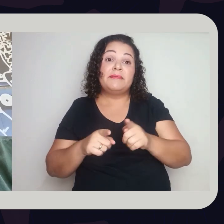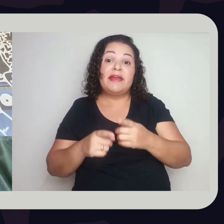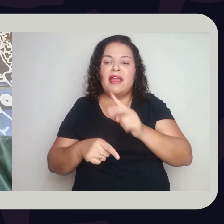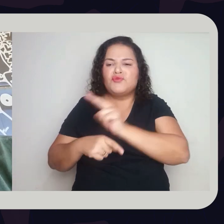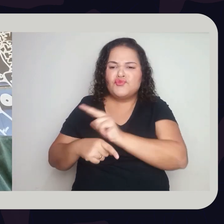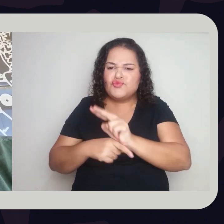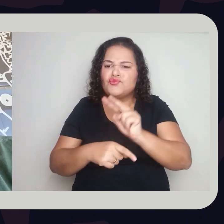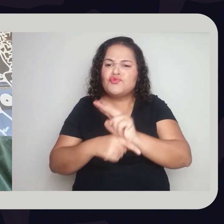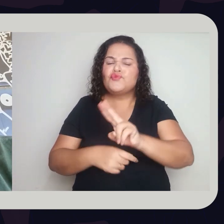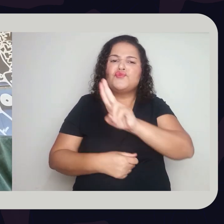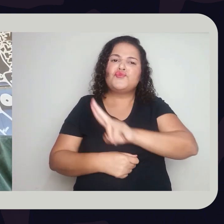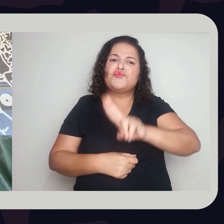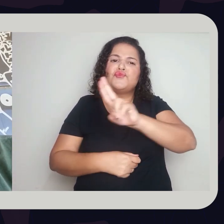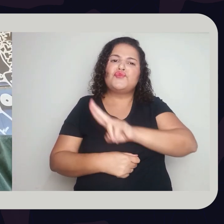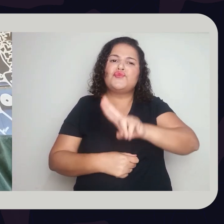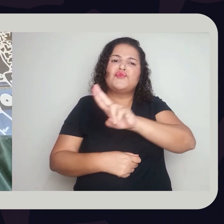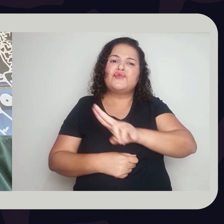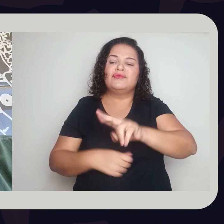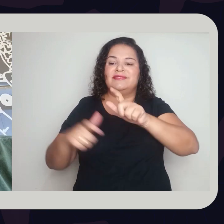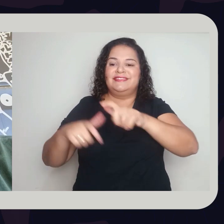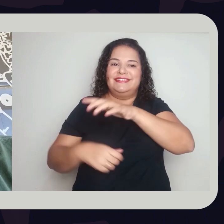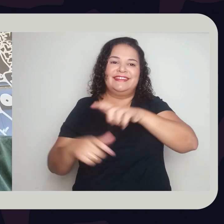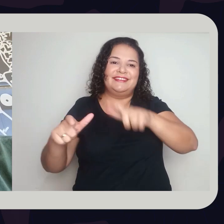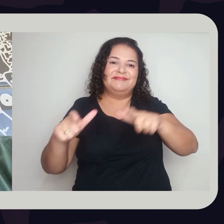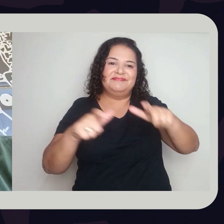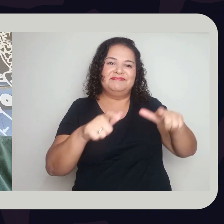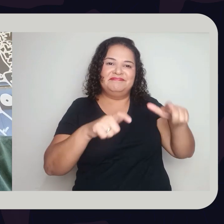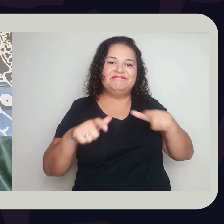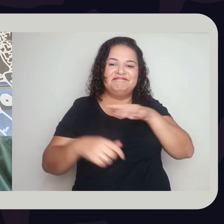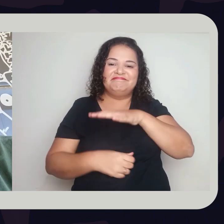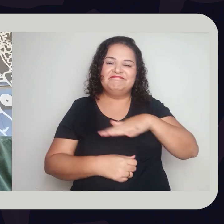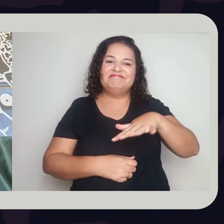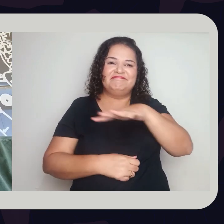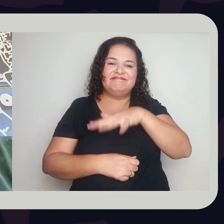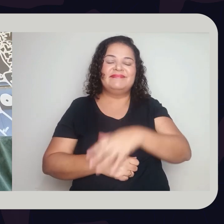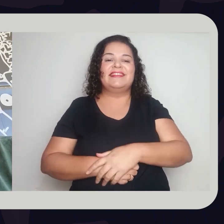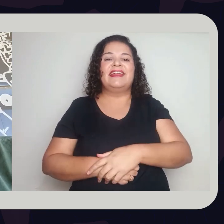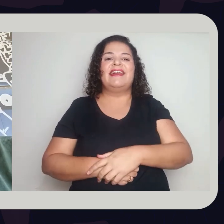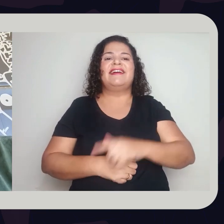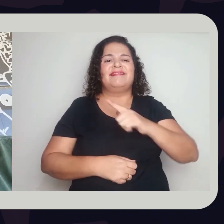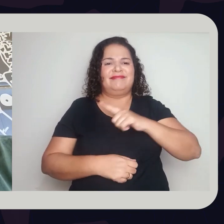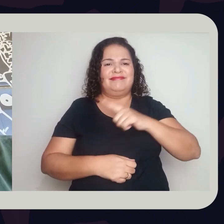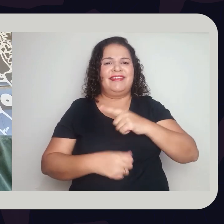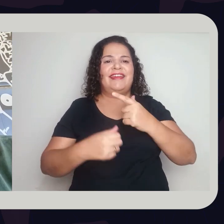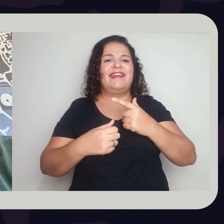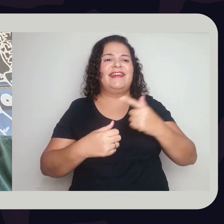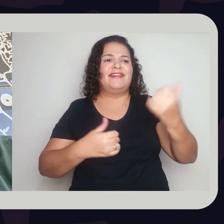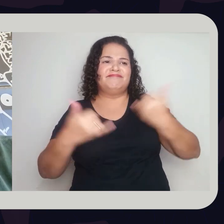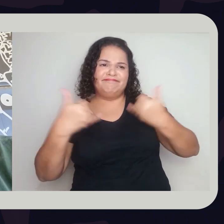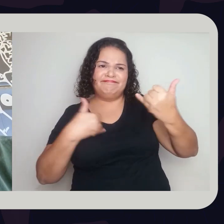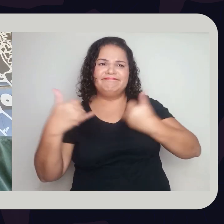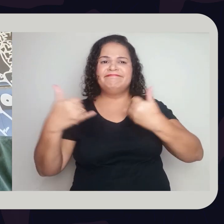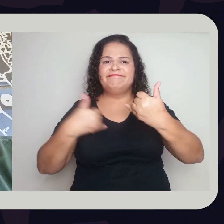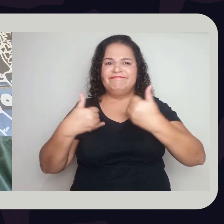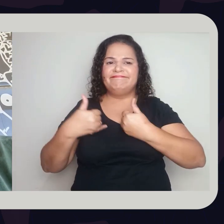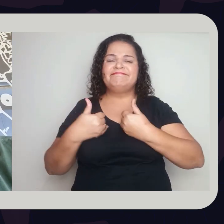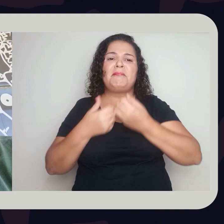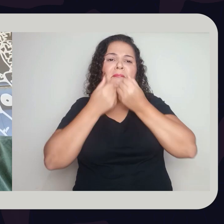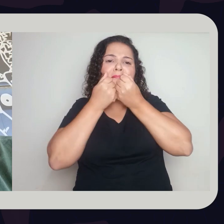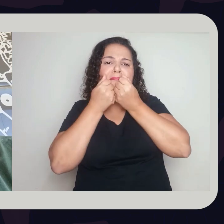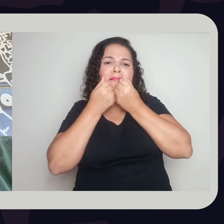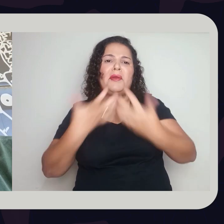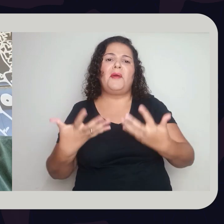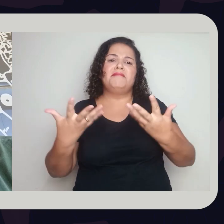cuidar e usar mais esse espaço. Então a gente tem notícias muito positivas do quanto esse